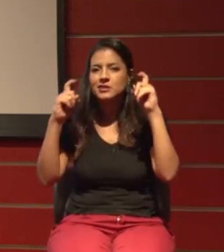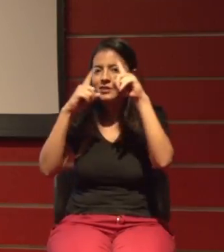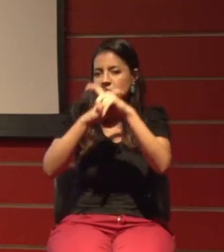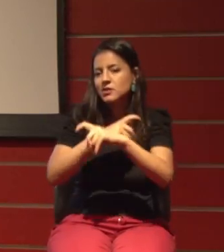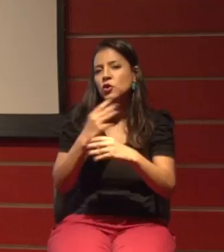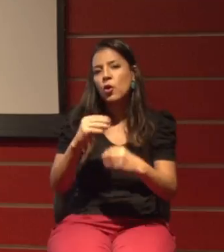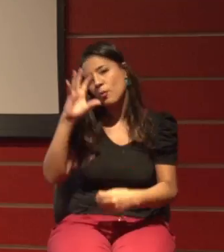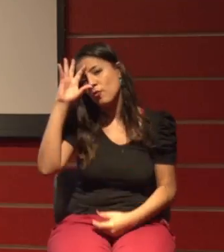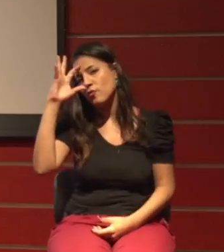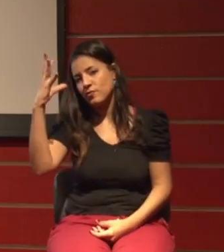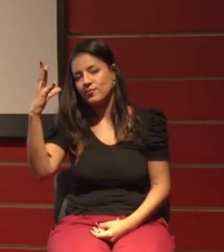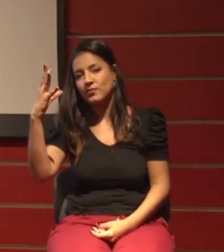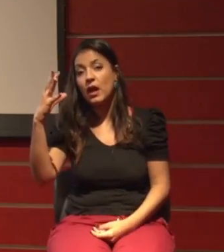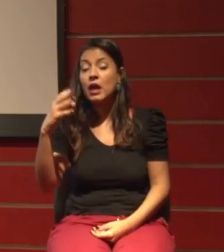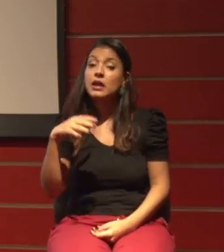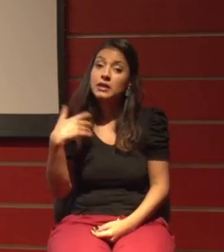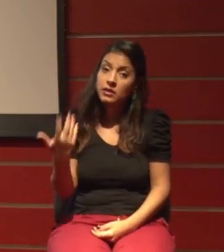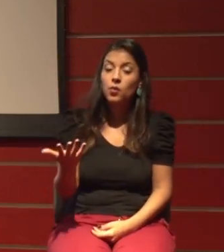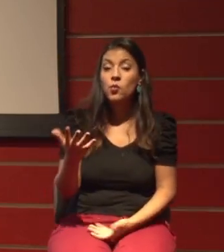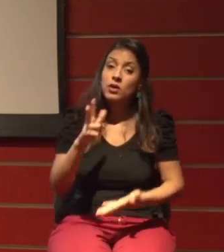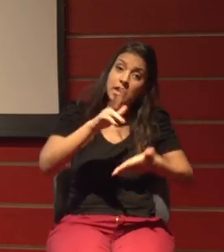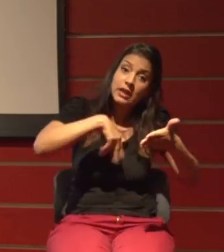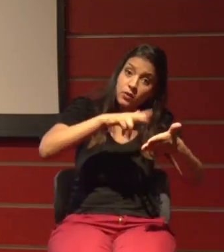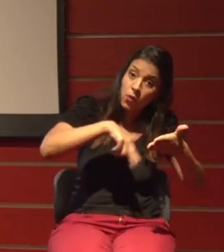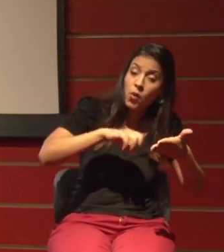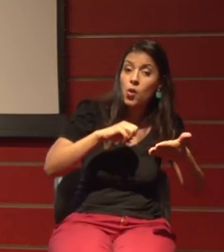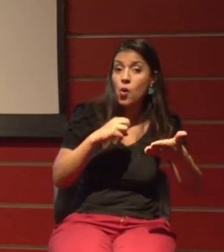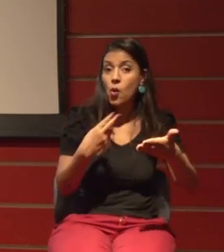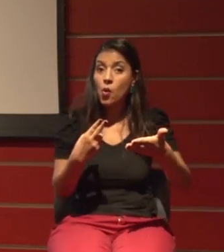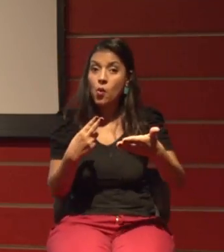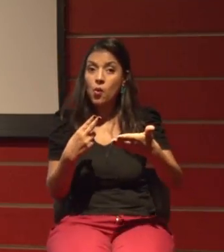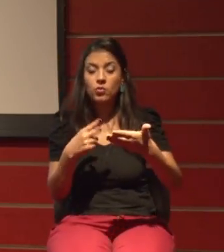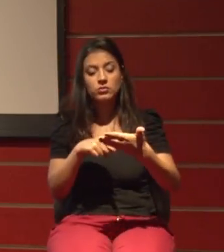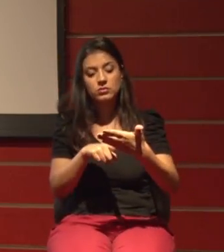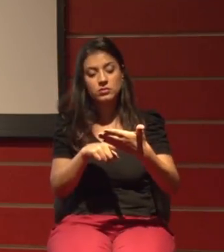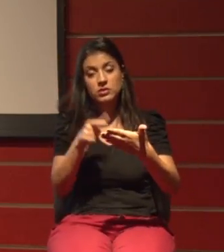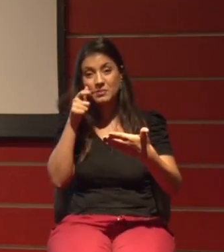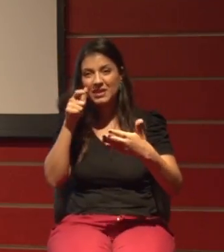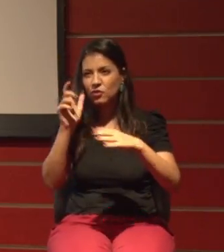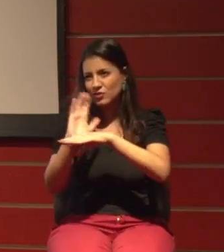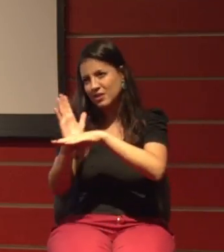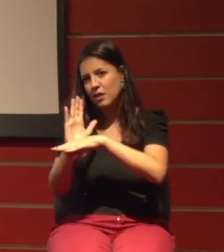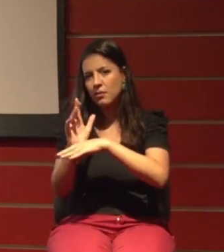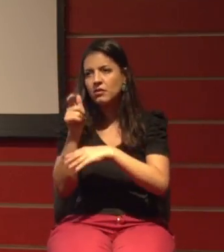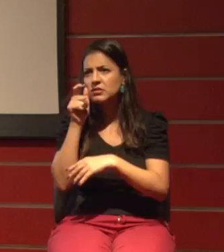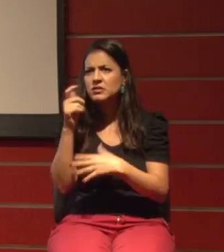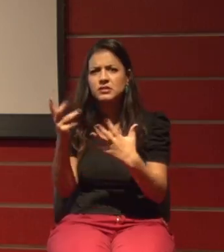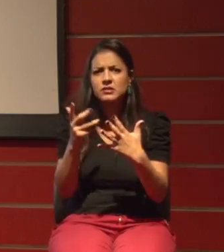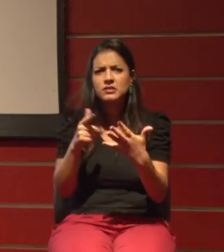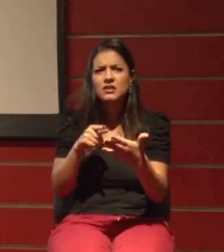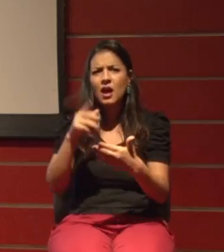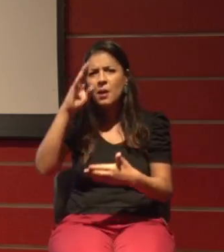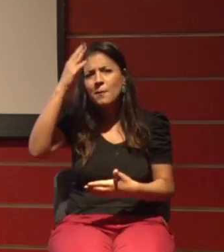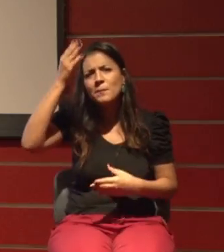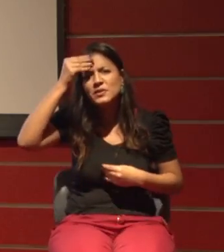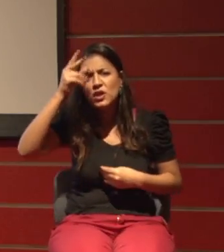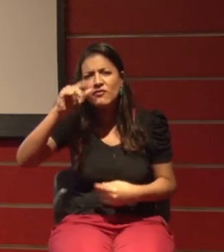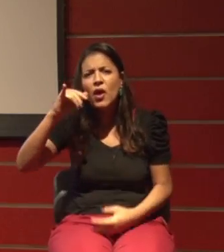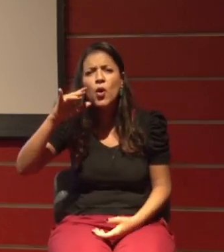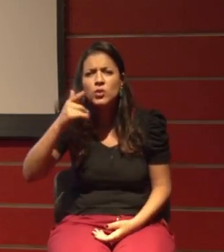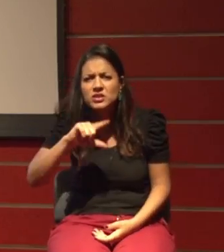leitor ou o espectador fique o tempo inteiro Será que ele vai conseguir Será que ele vai conseguir né então por exemplo eh jogue